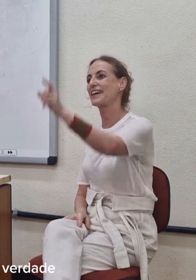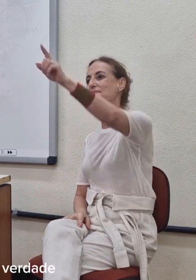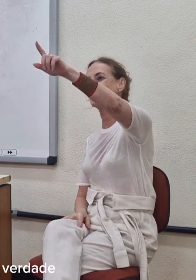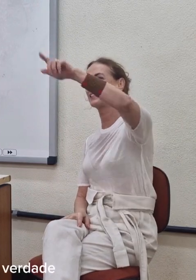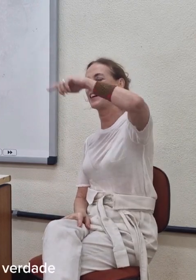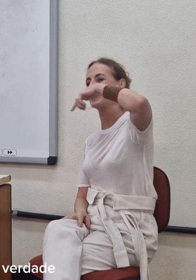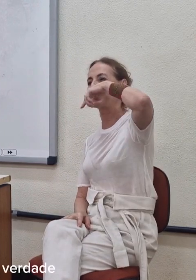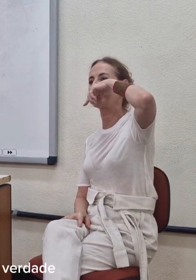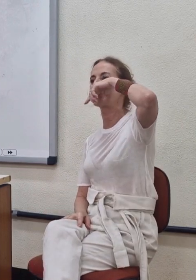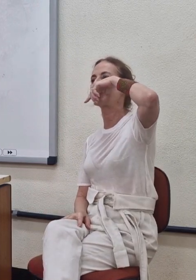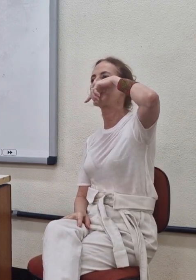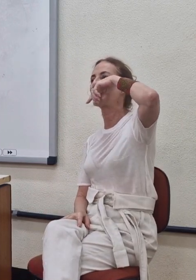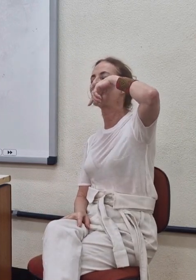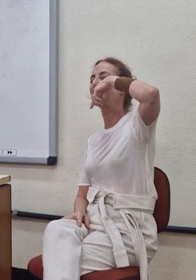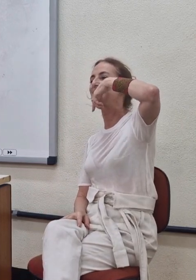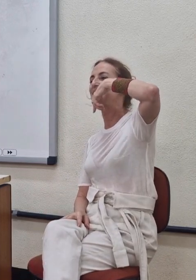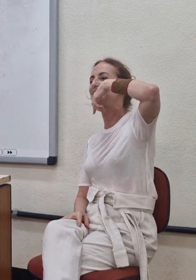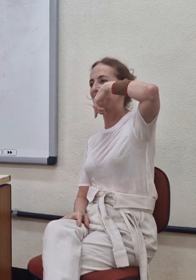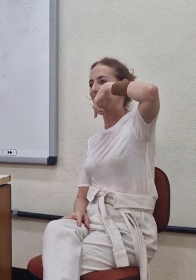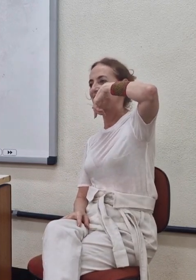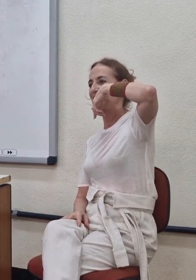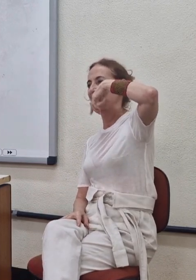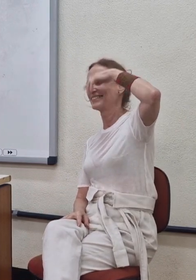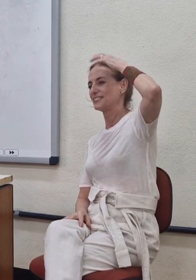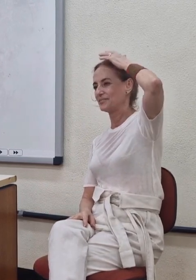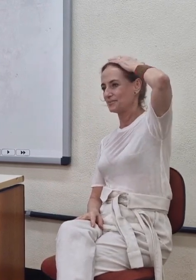Mas alguém ia perguntar, né?